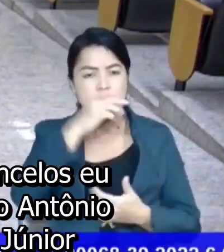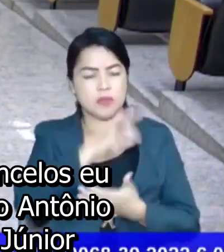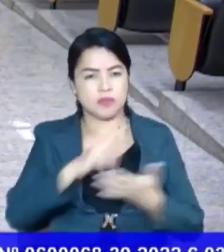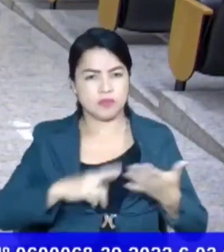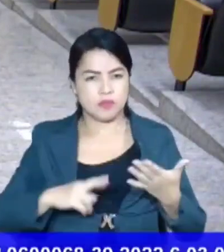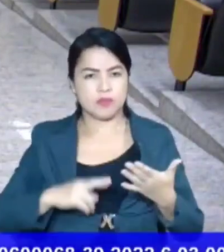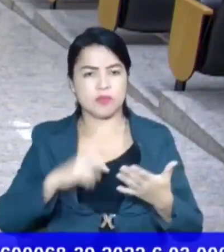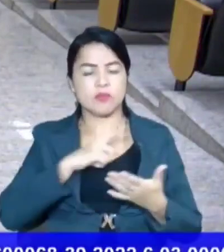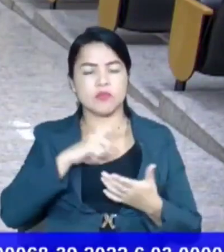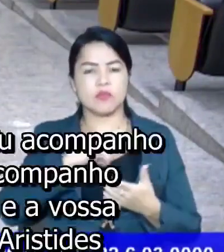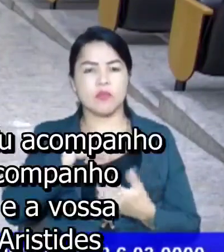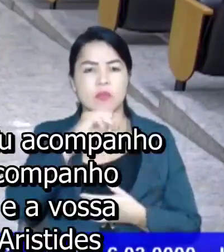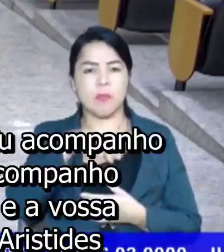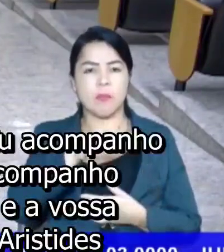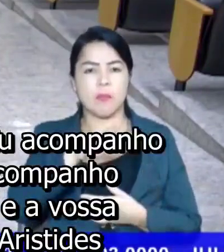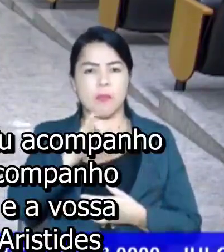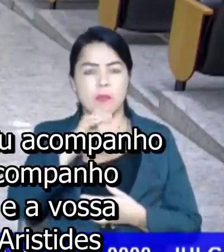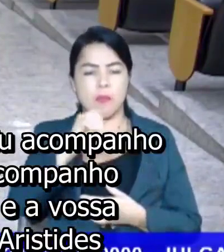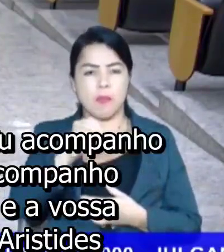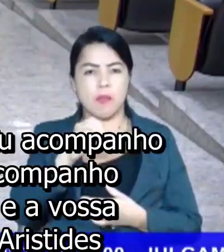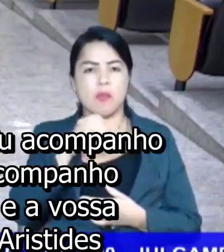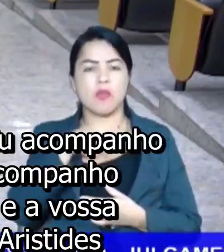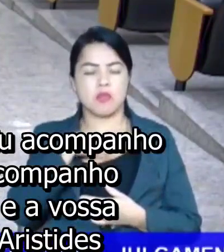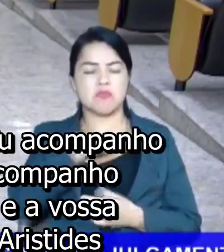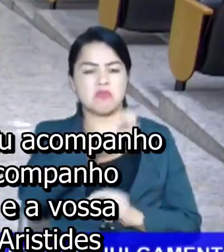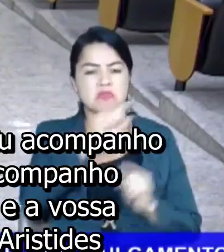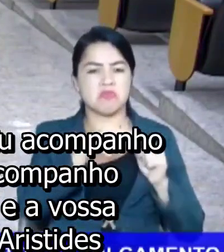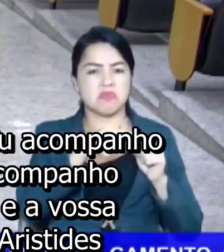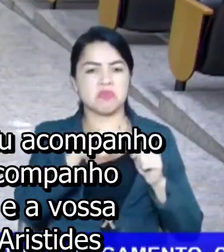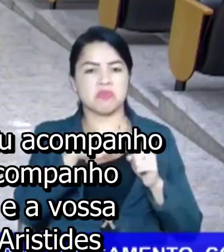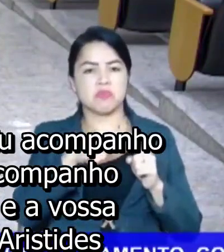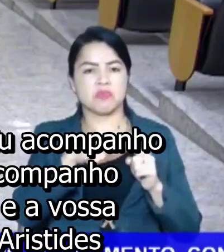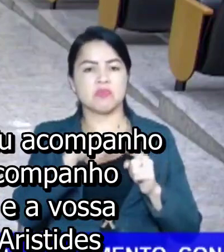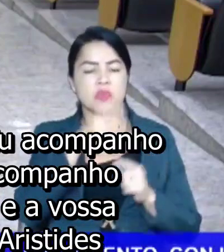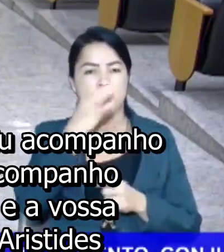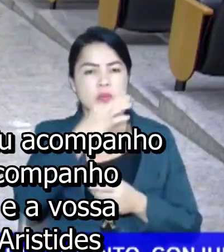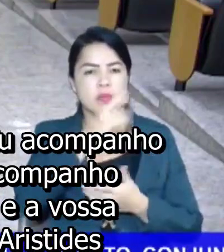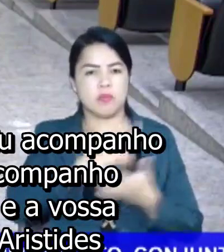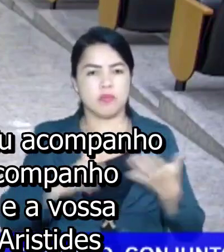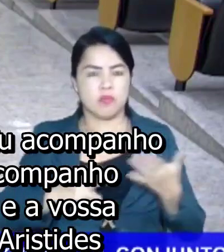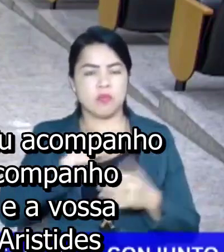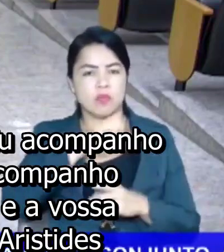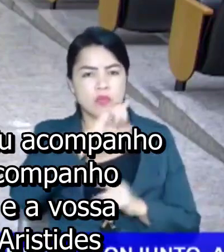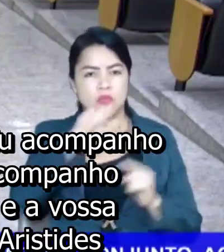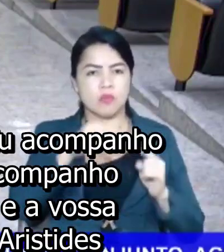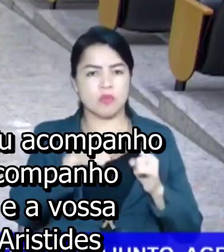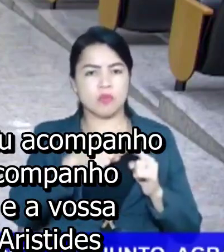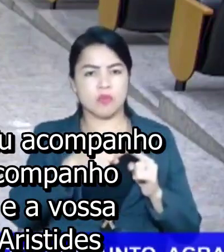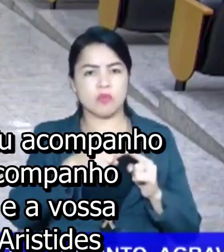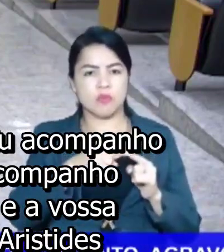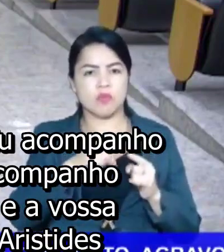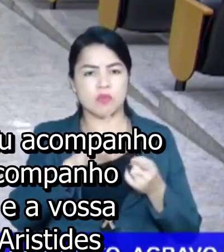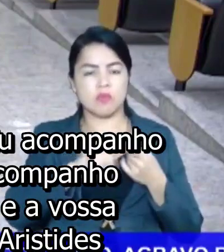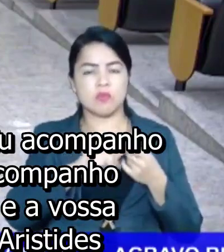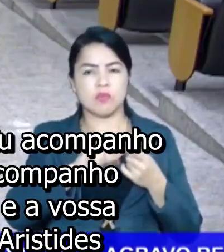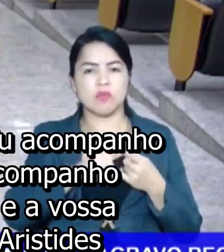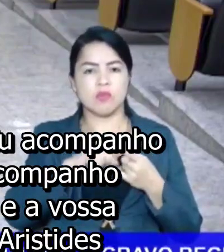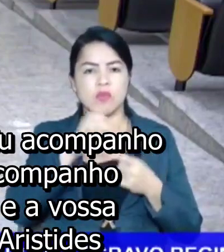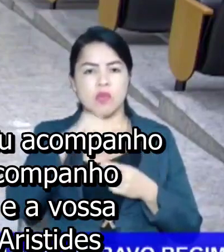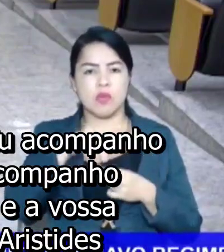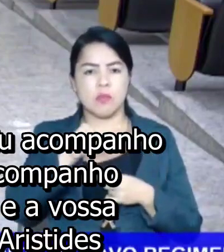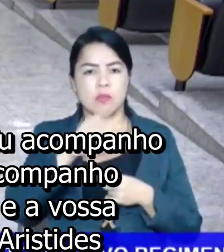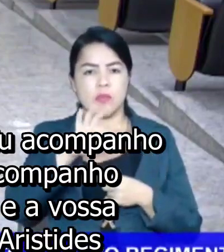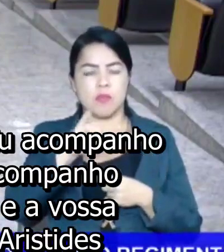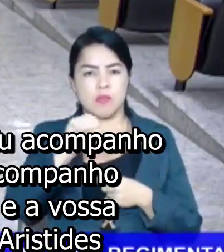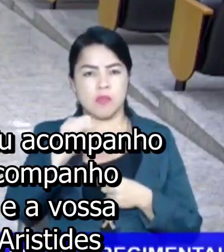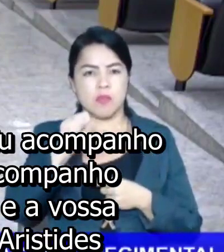Mário Júnior. Integralmente com a relatora, presidente. Matias Neto. Eu acompanho a relatora, presidente. Normandes Souza.